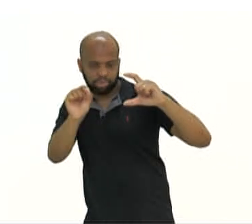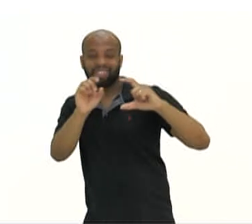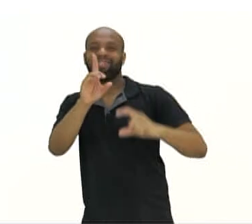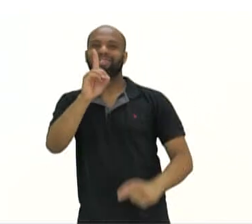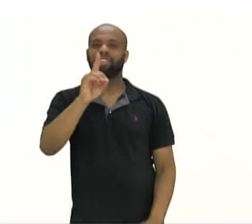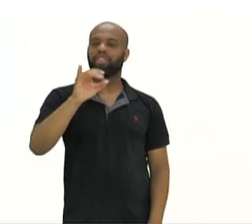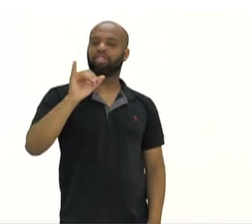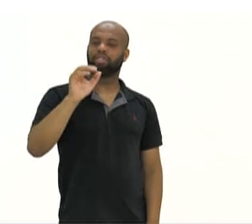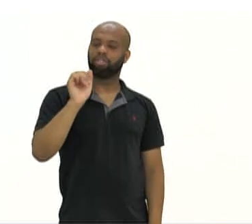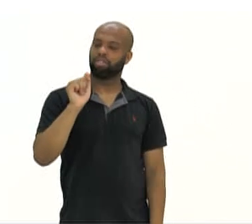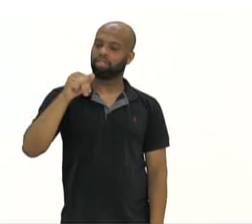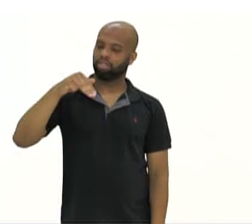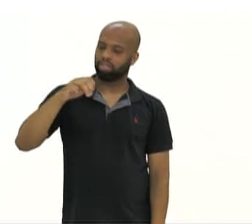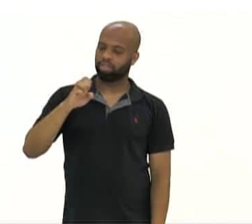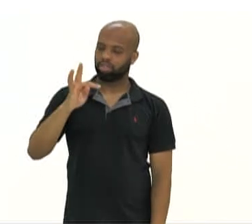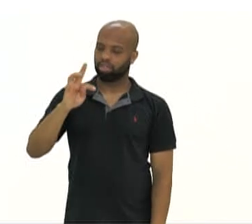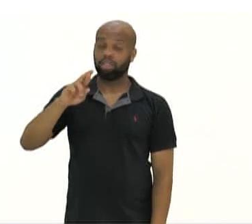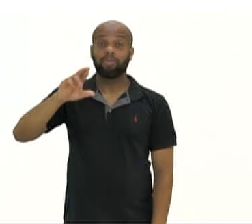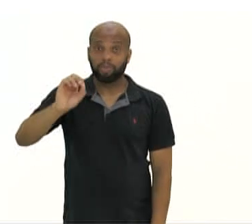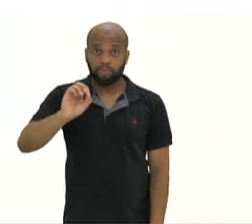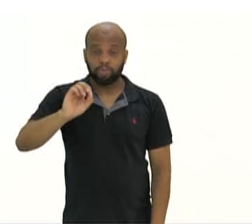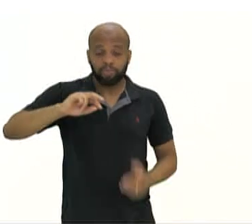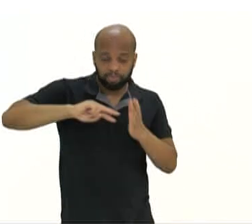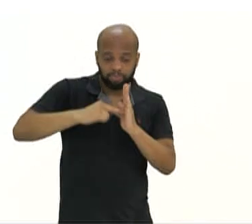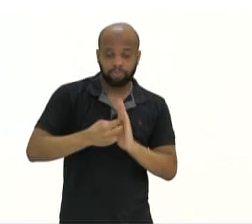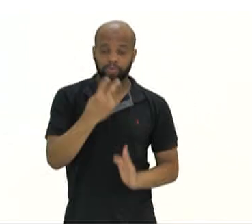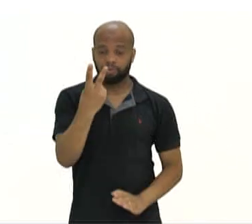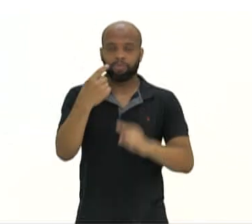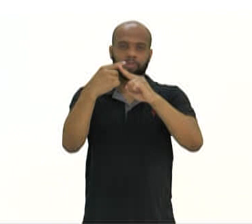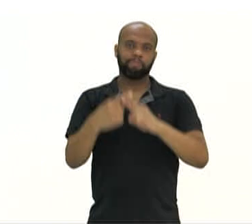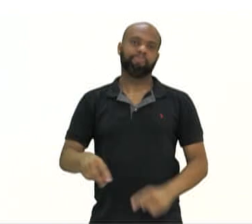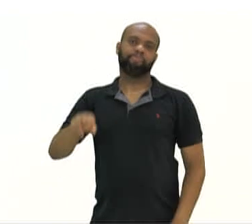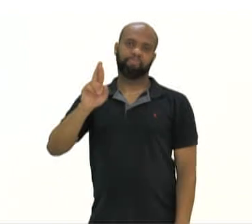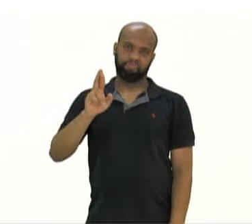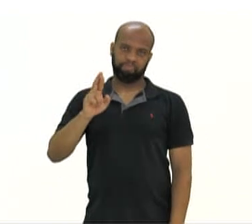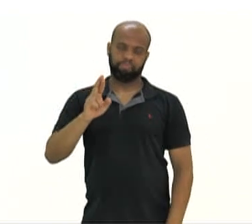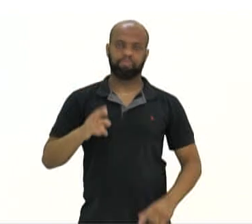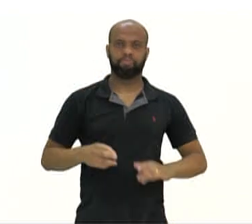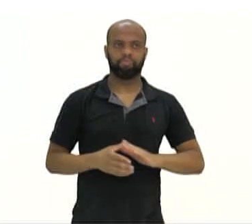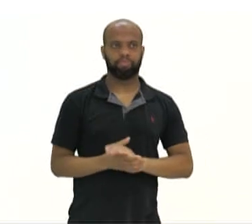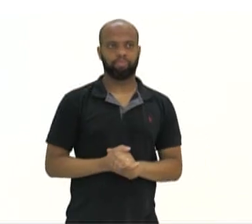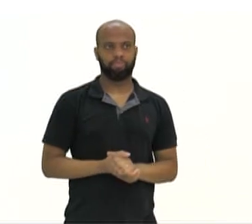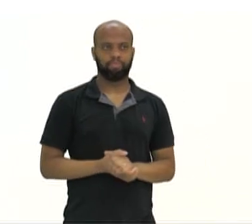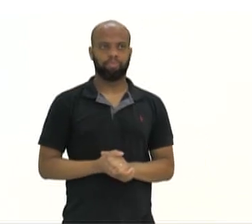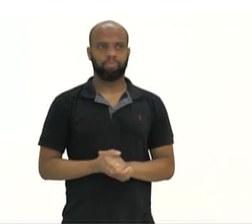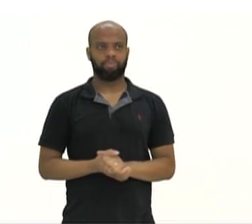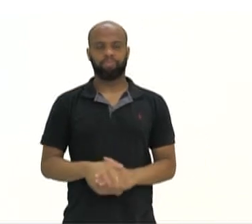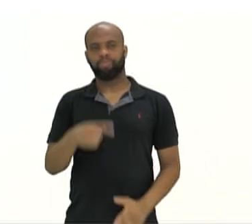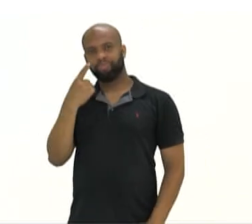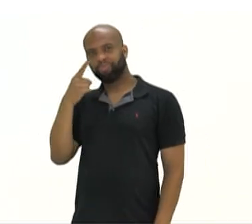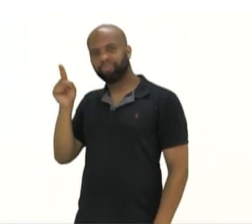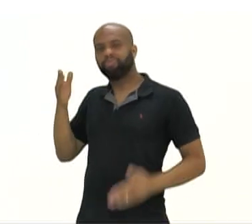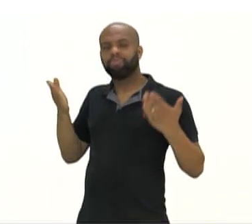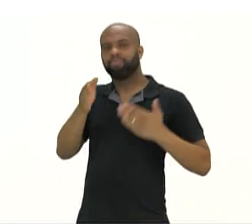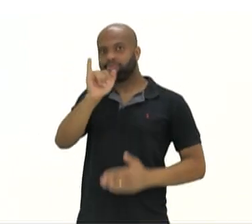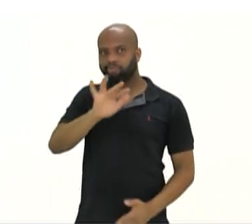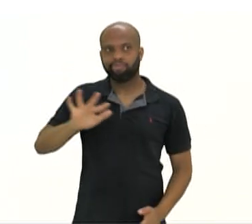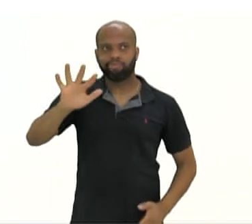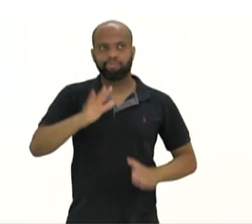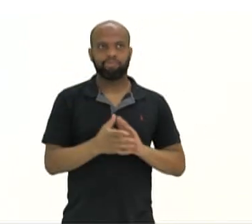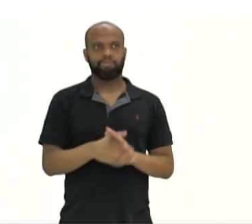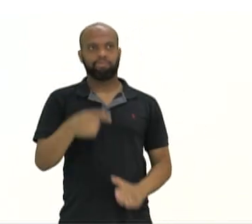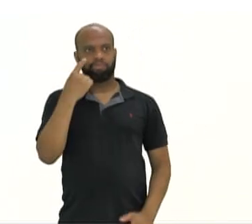que ele representa o segmento da reta que passa pelo centro do círculo, dividido em duas metades iguais. Vamos ver aqui na figura, fica mais fácil.